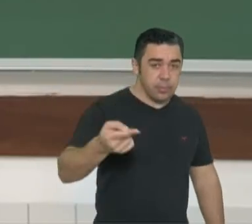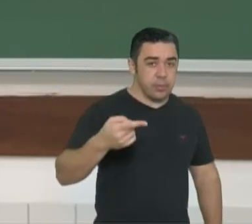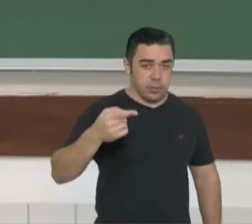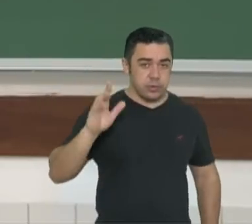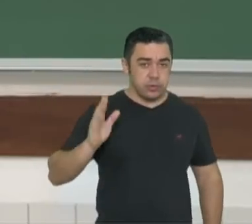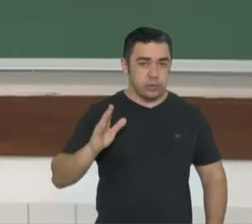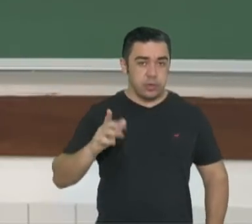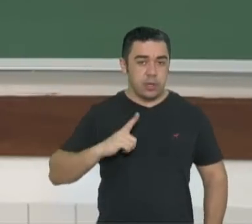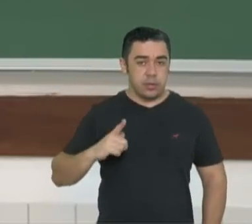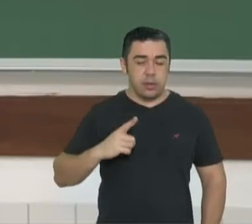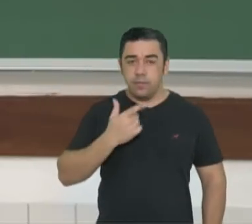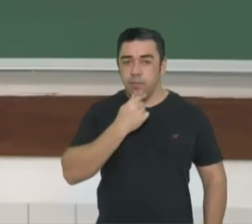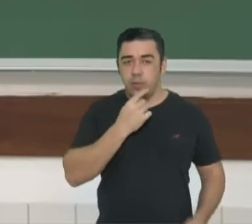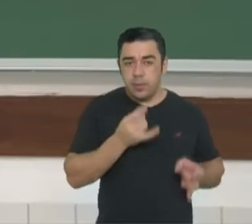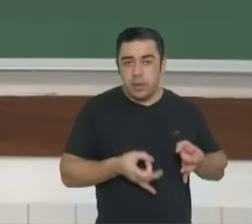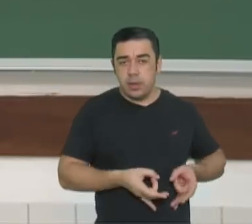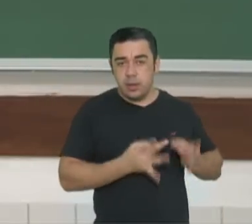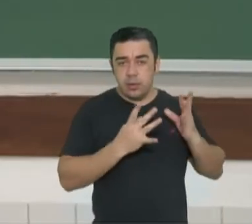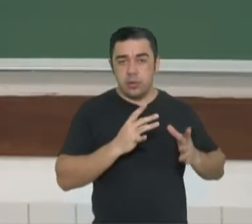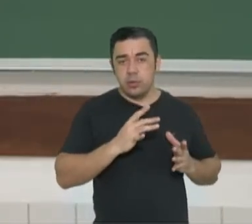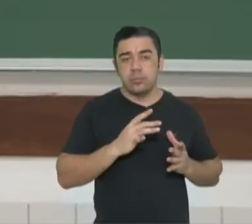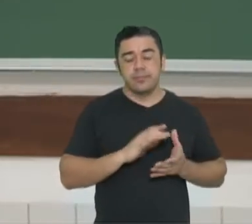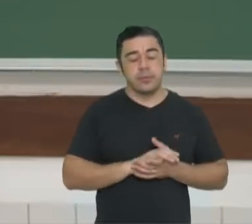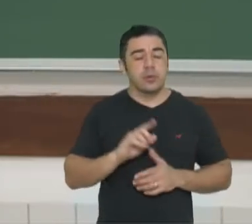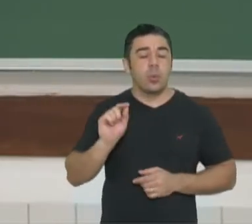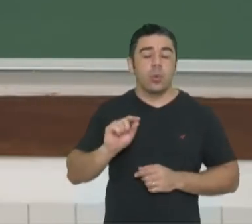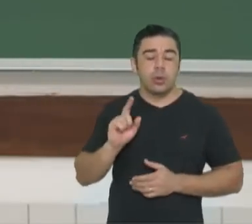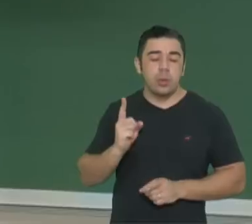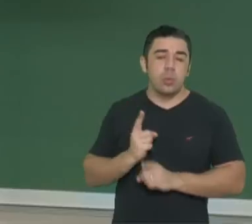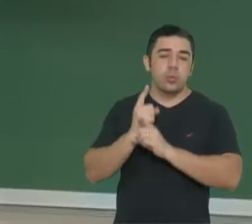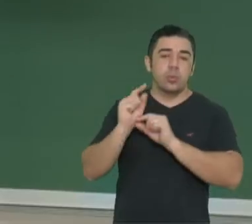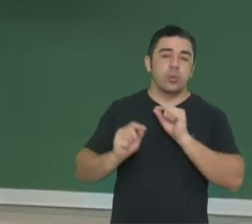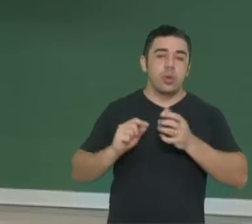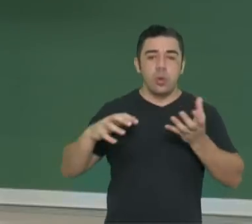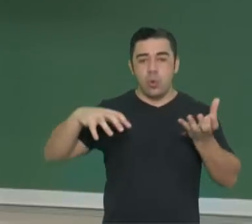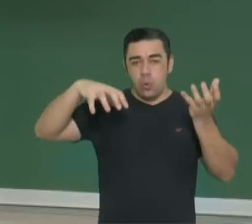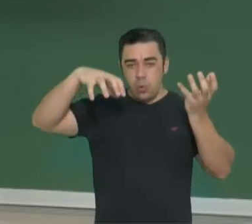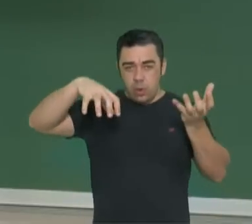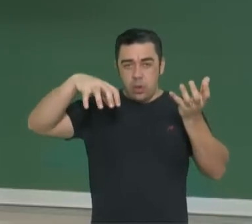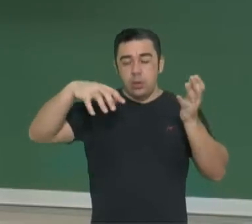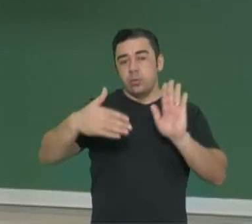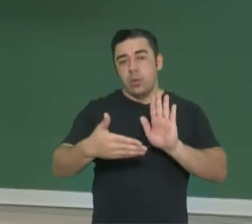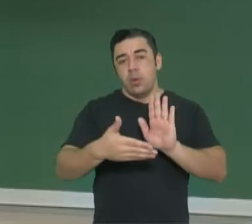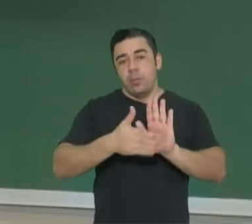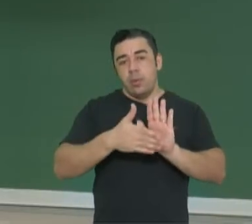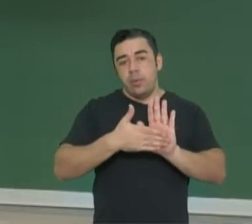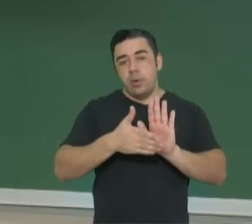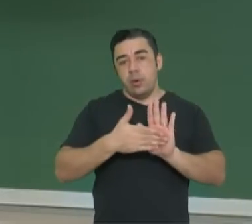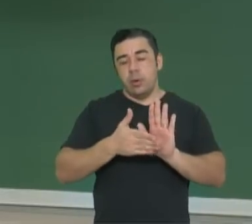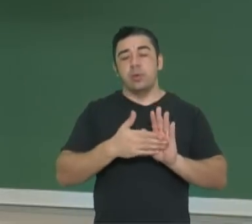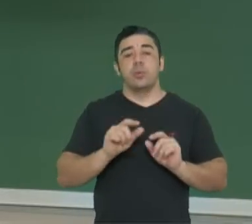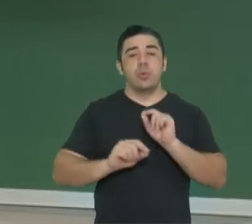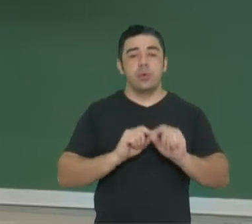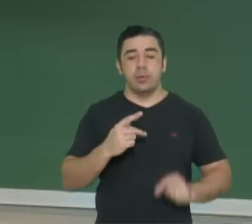após a renúncia do Jânio. Solução encontrada, o Congresso fez uma nova proposta, o